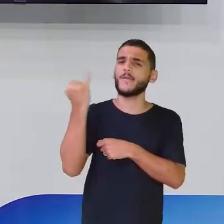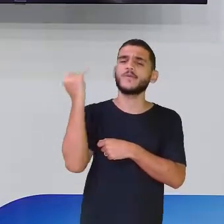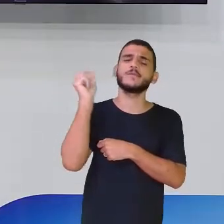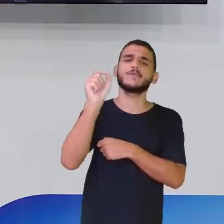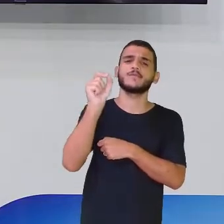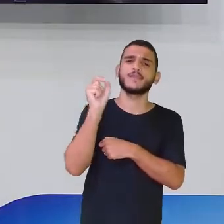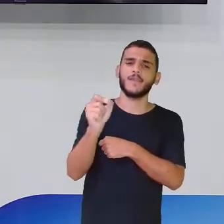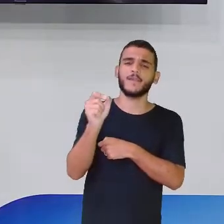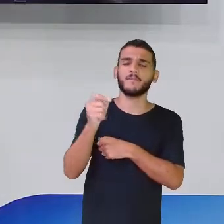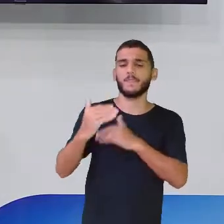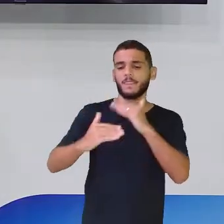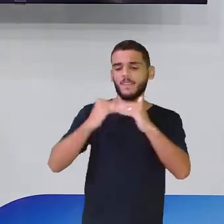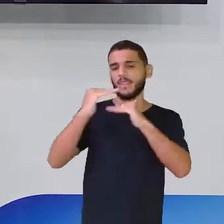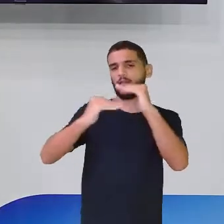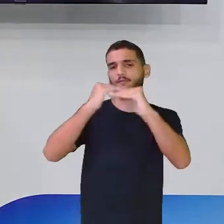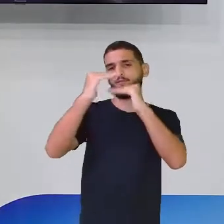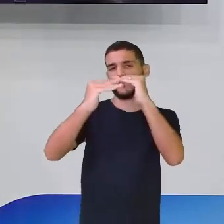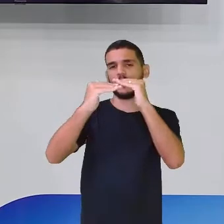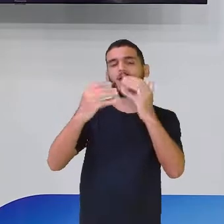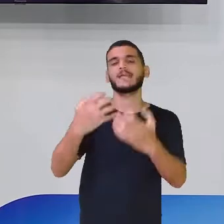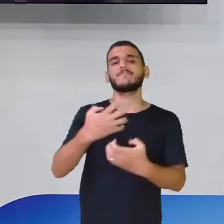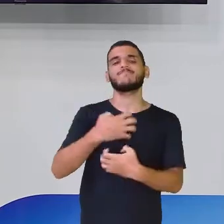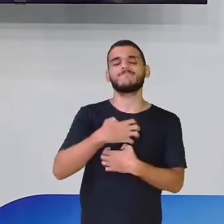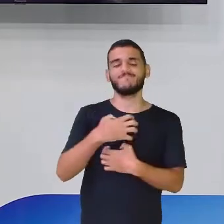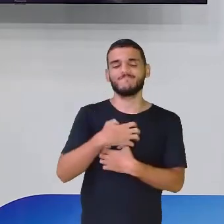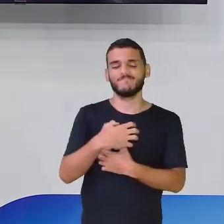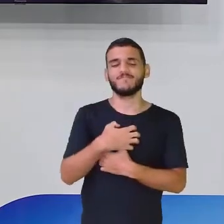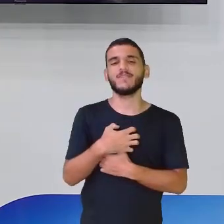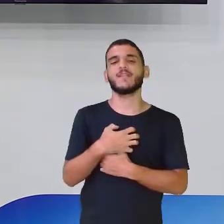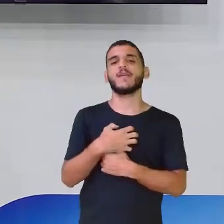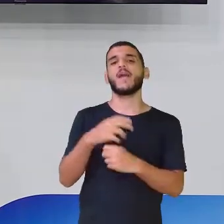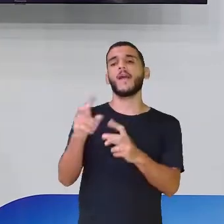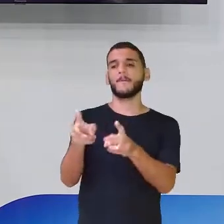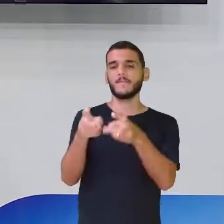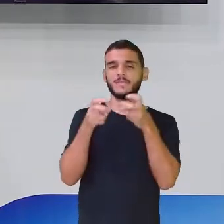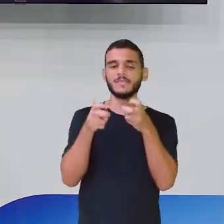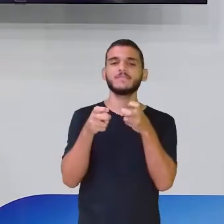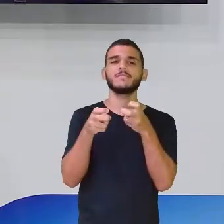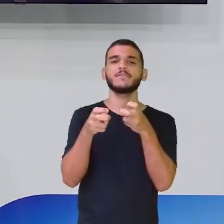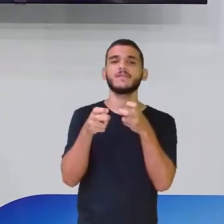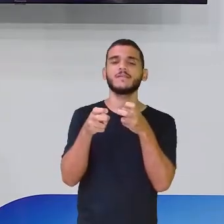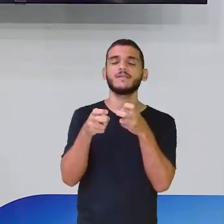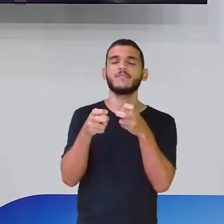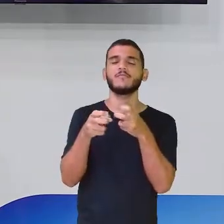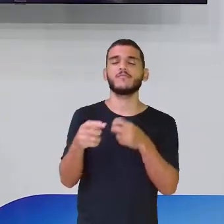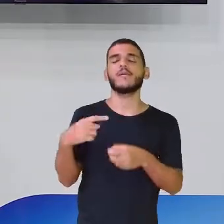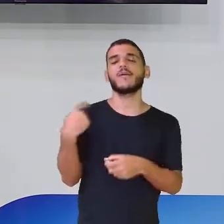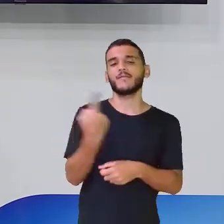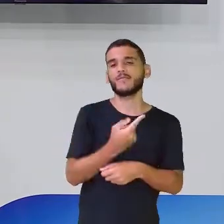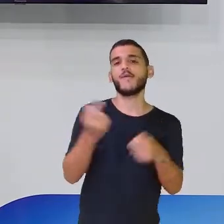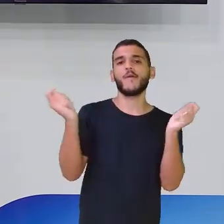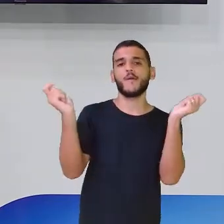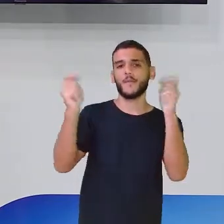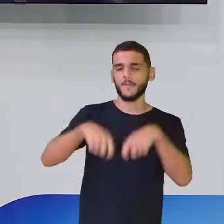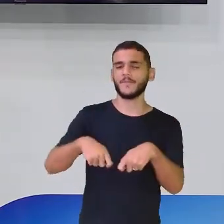desenvolva a nossa sensibilidade, a nossa percepção, pra que a gente possa